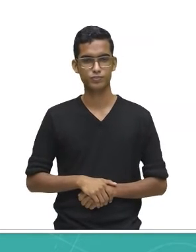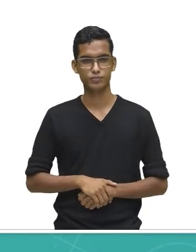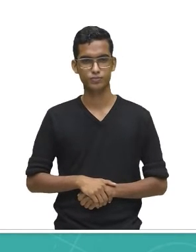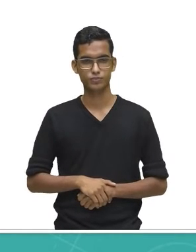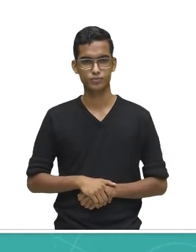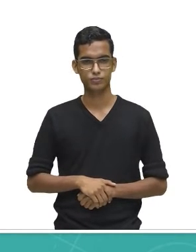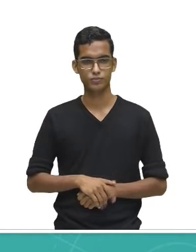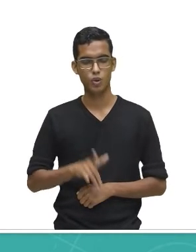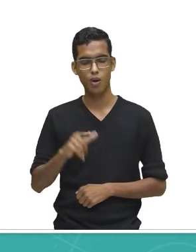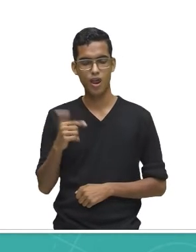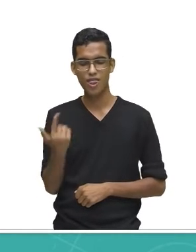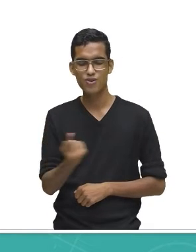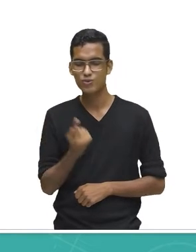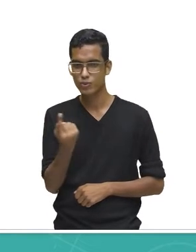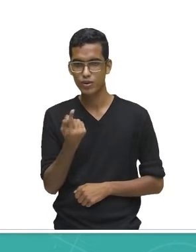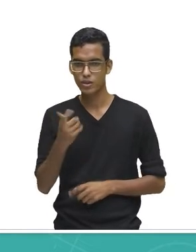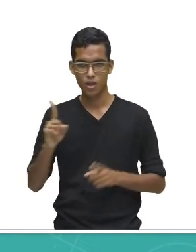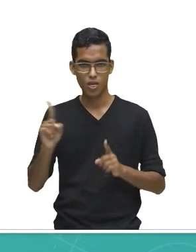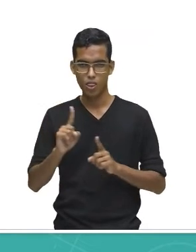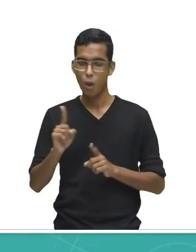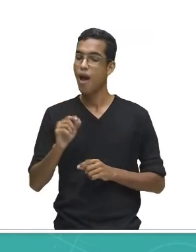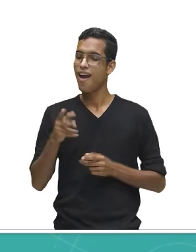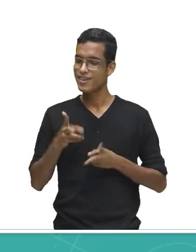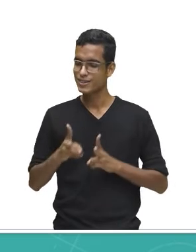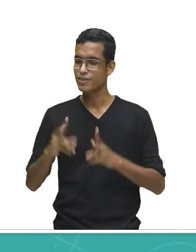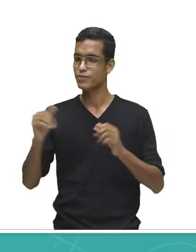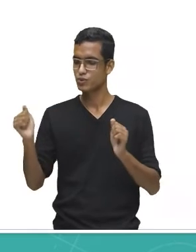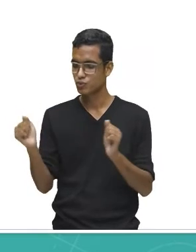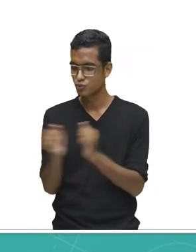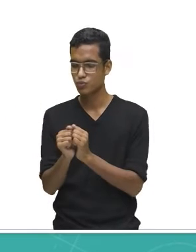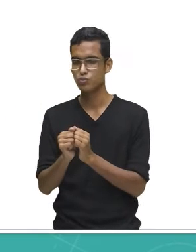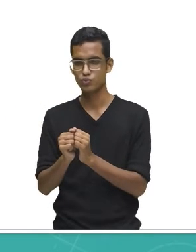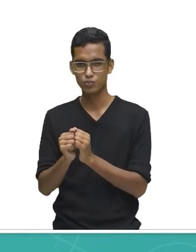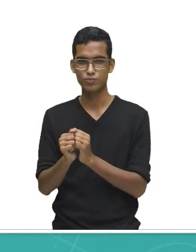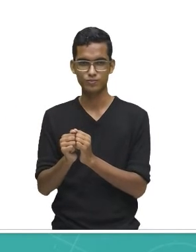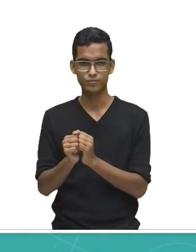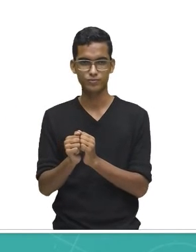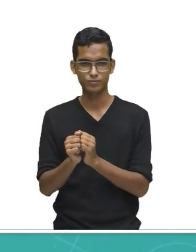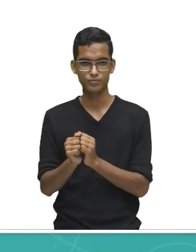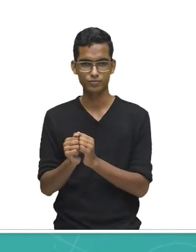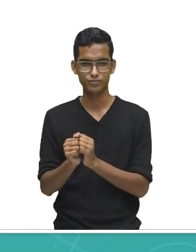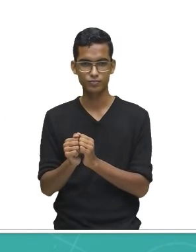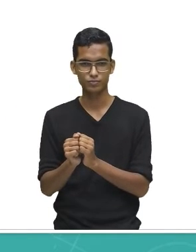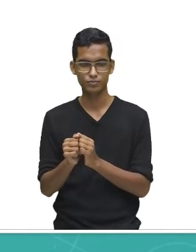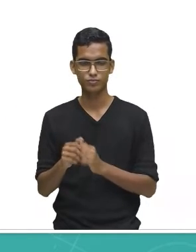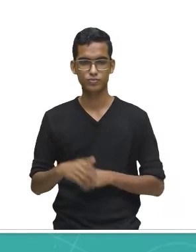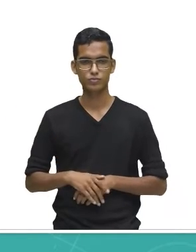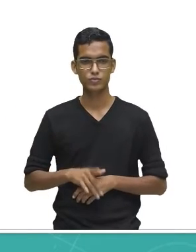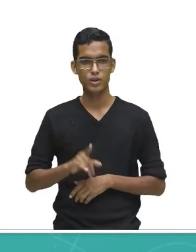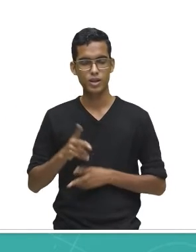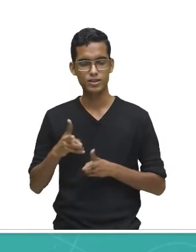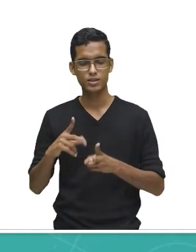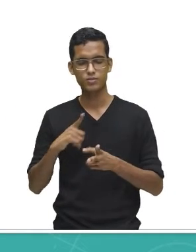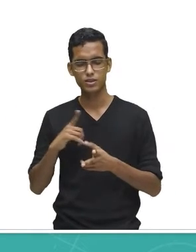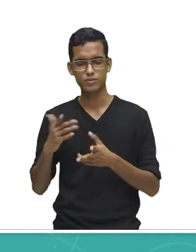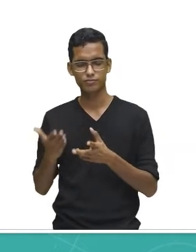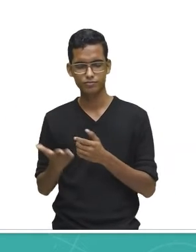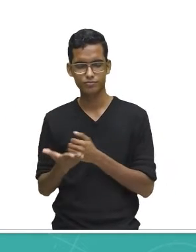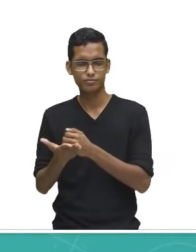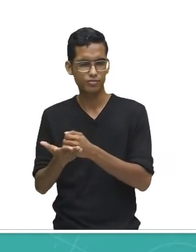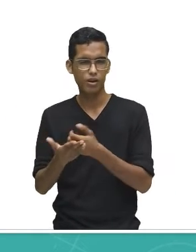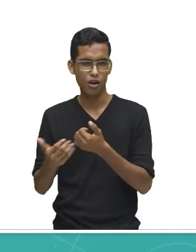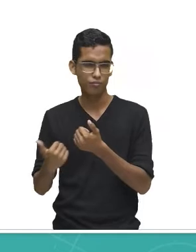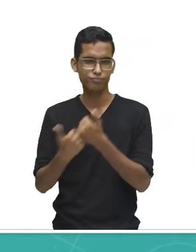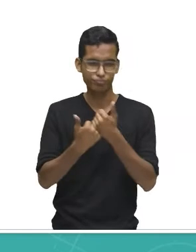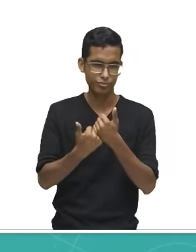vem sozinha, ela sempre vem acompanhada com a vogal. A vogal está ali sustentando a semivogal. Então elas